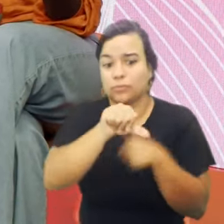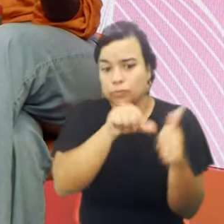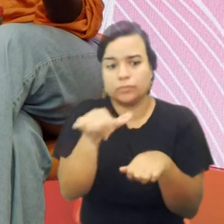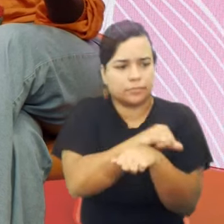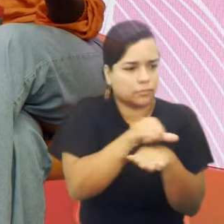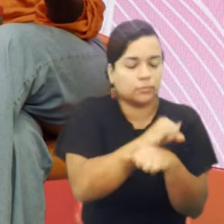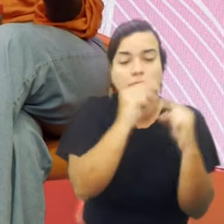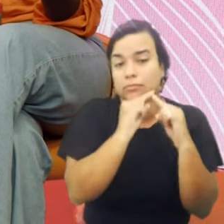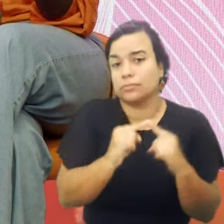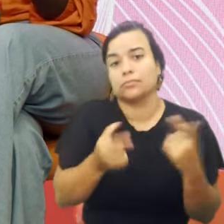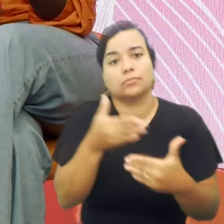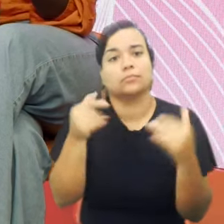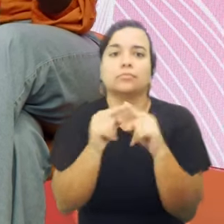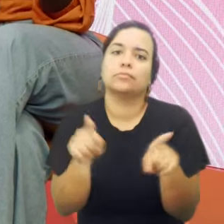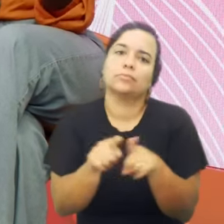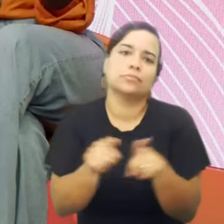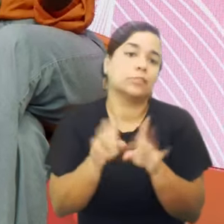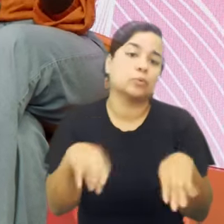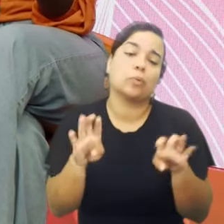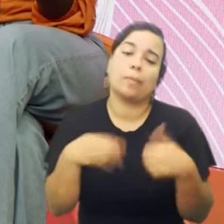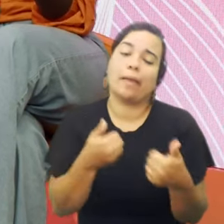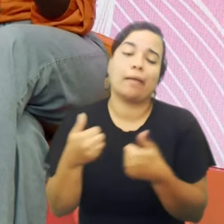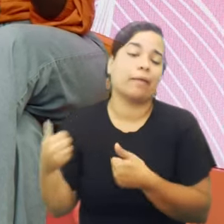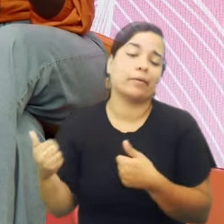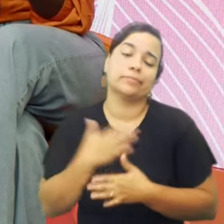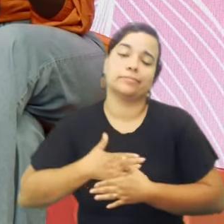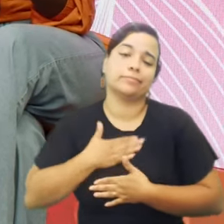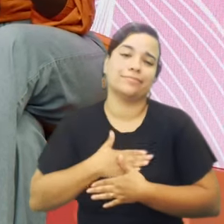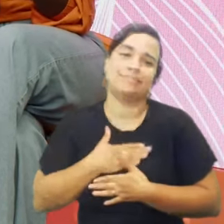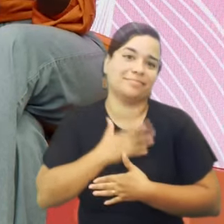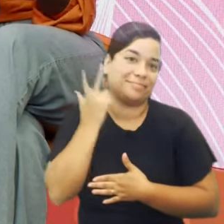rota faz parte do processo, e tá tudo bem, né?